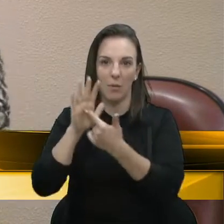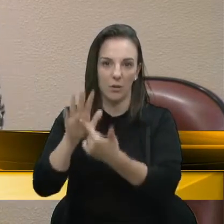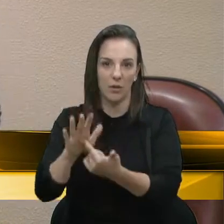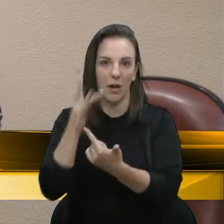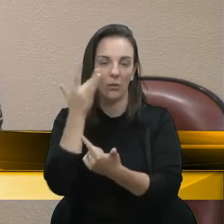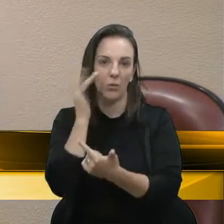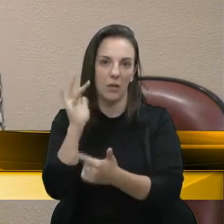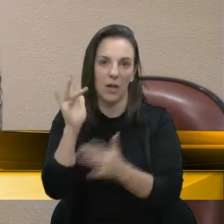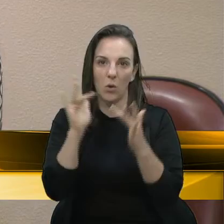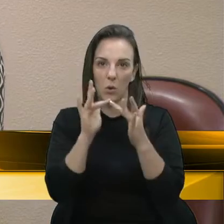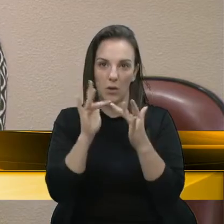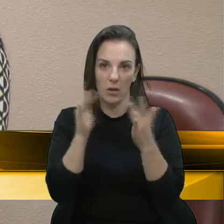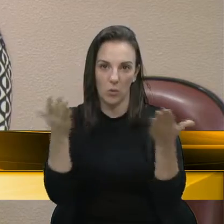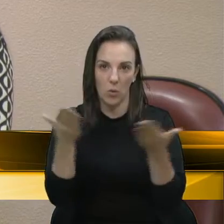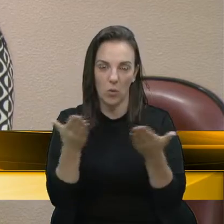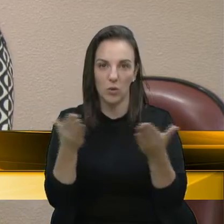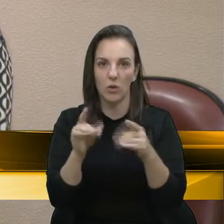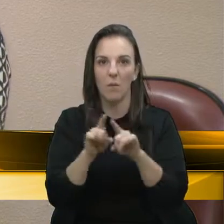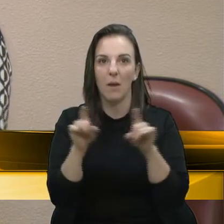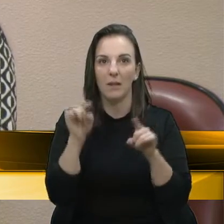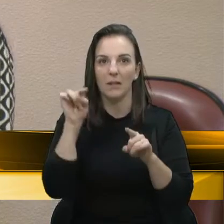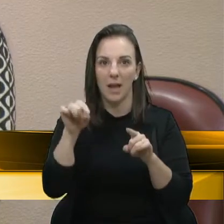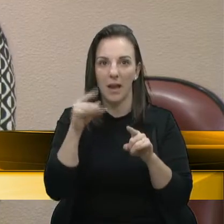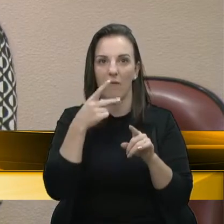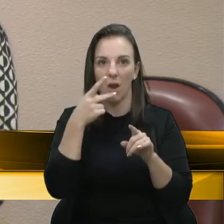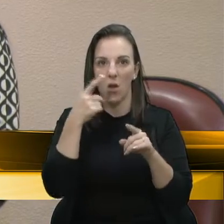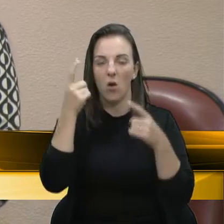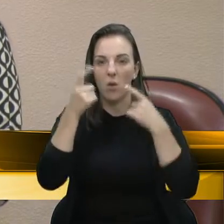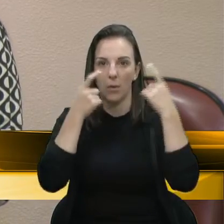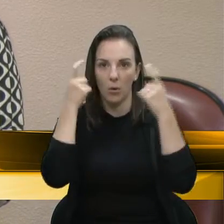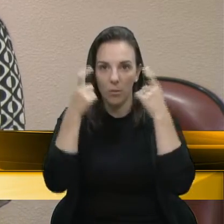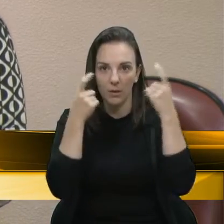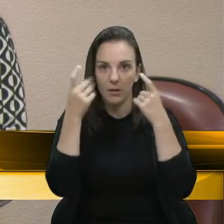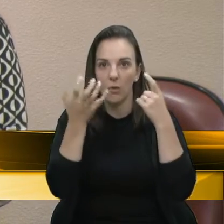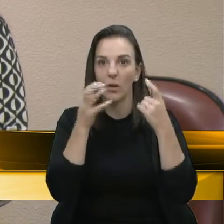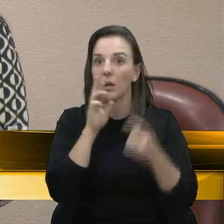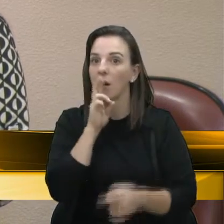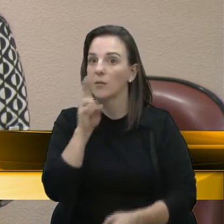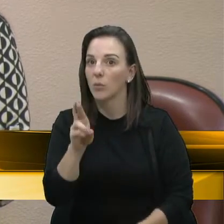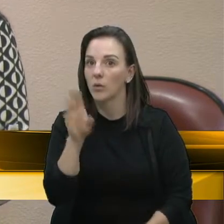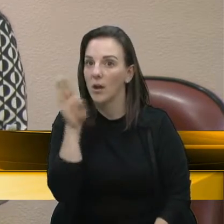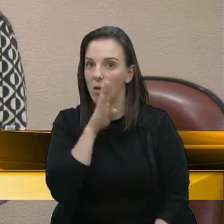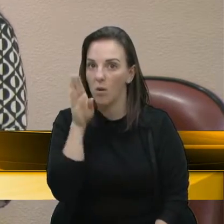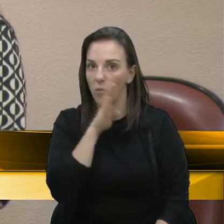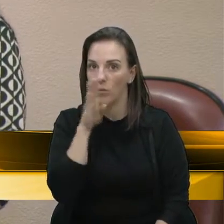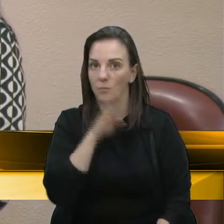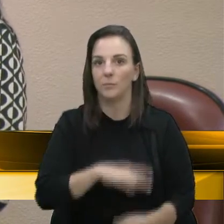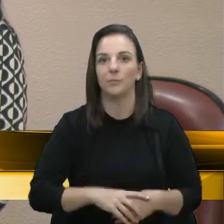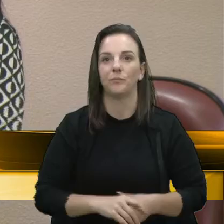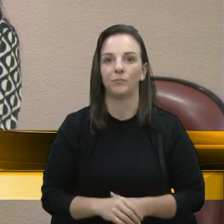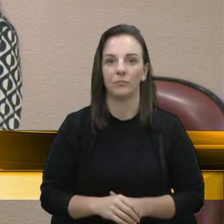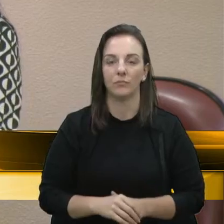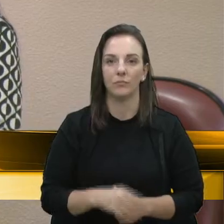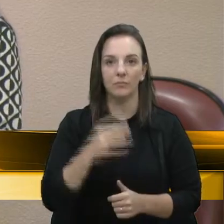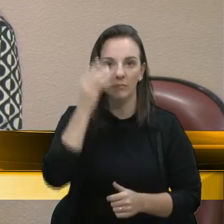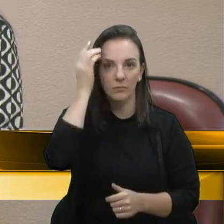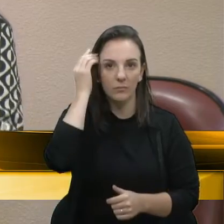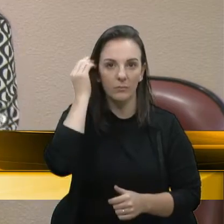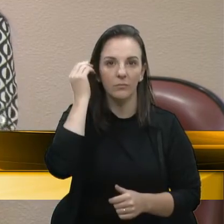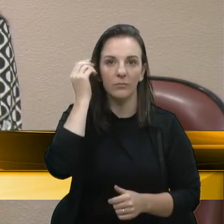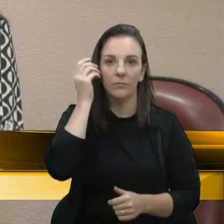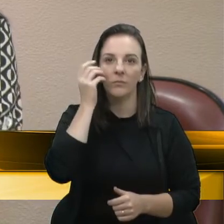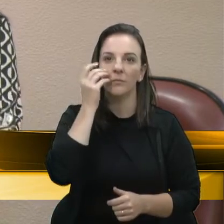acontecer hoje, enfim, mas ela me disse que tinha essa preocupação de lhe responder o mais breve possível. Deve demorar essa questão